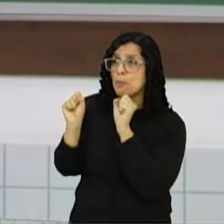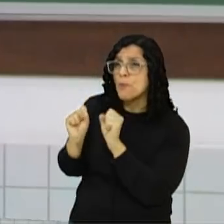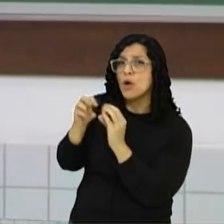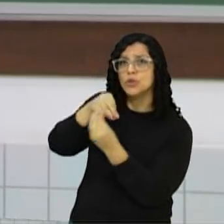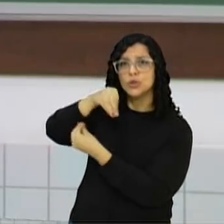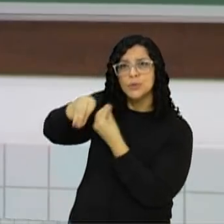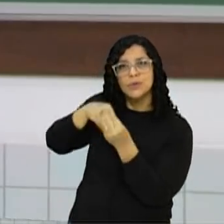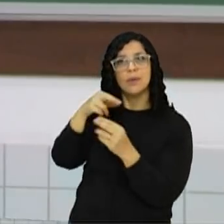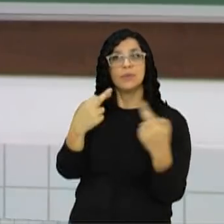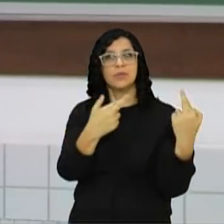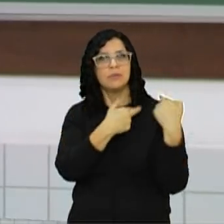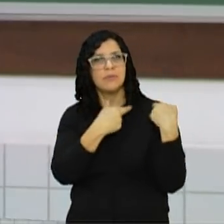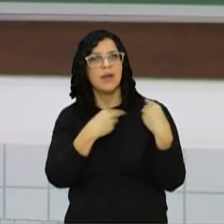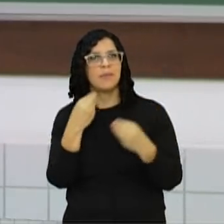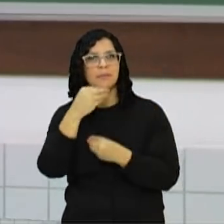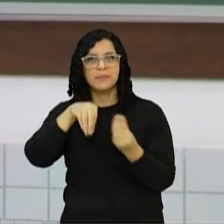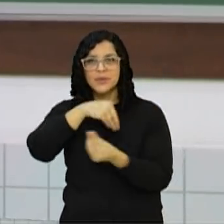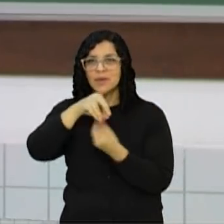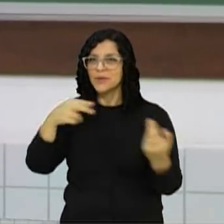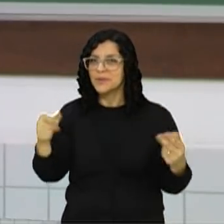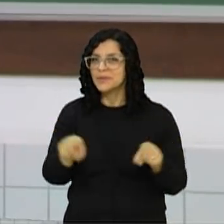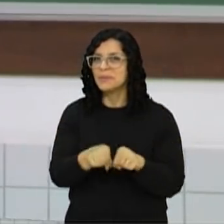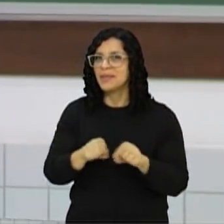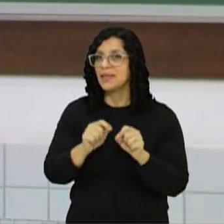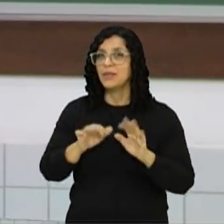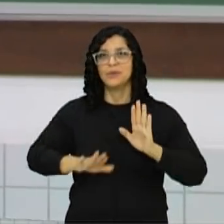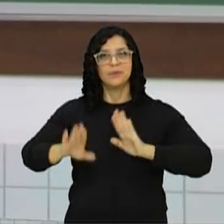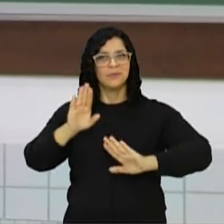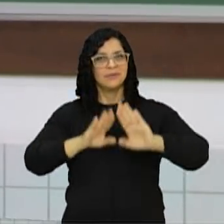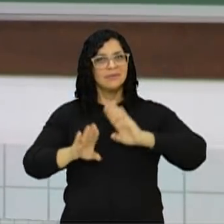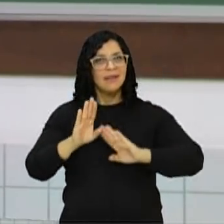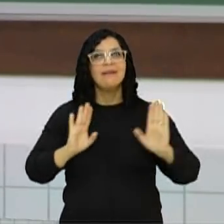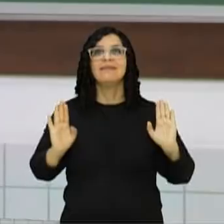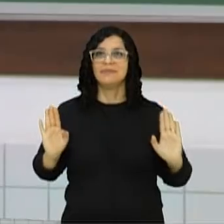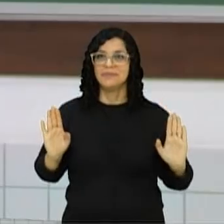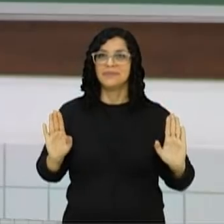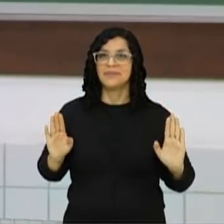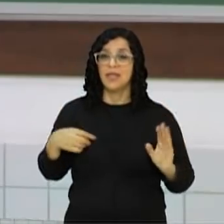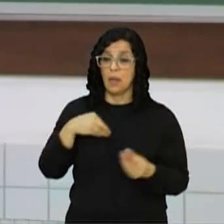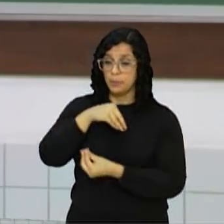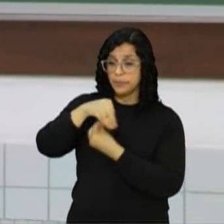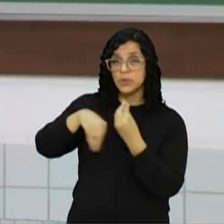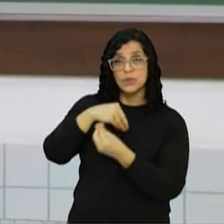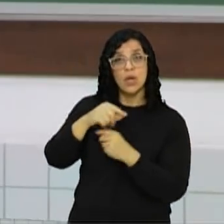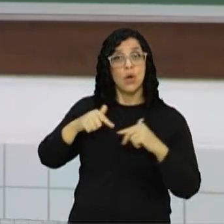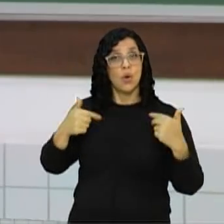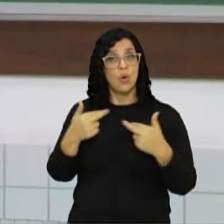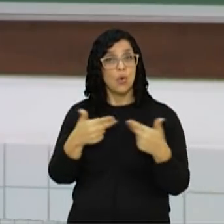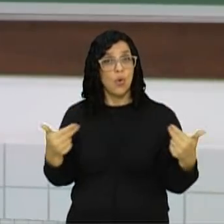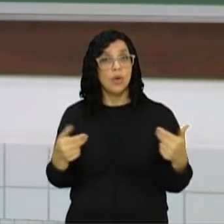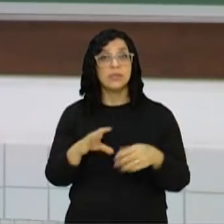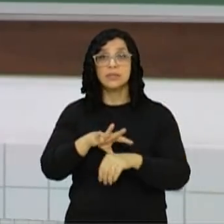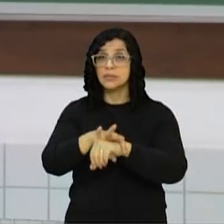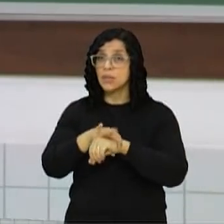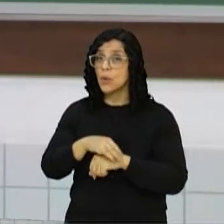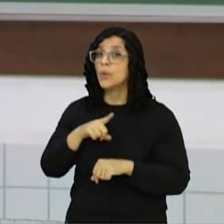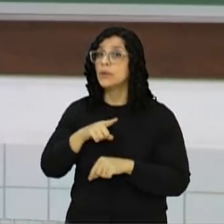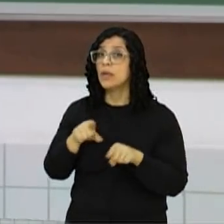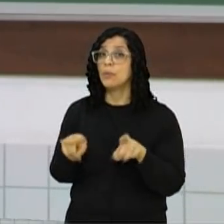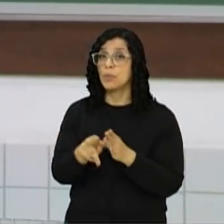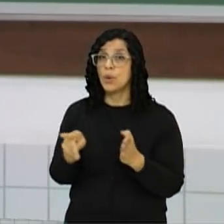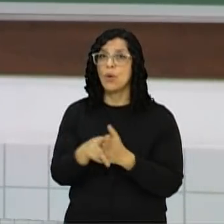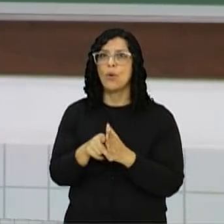para os responsáveis, para você ficar misturando as coisas. E tome cuidado, Só misturar coisas